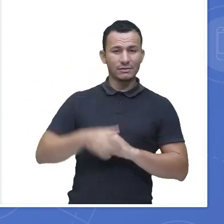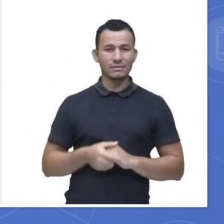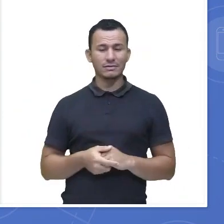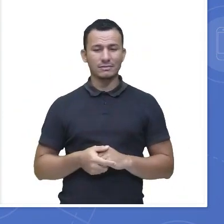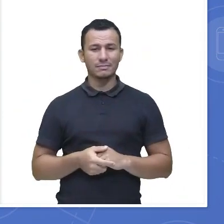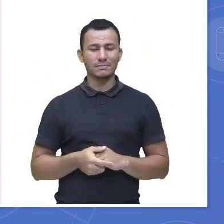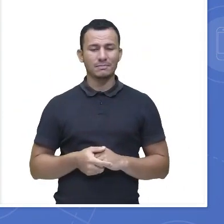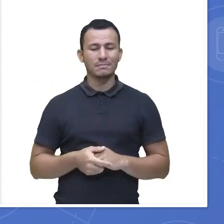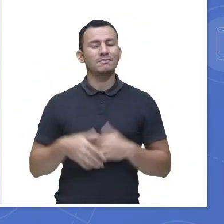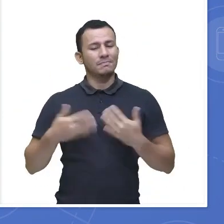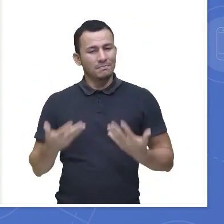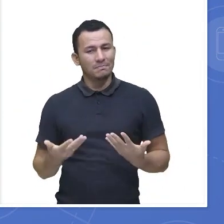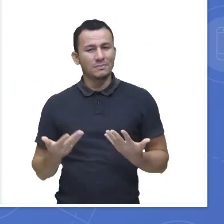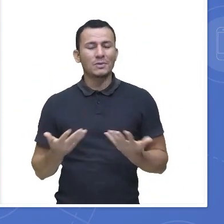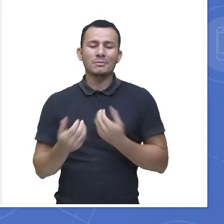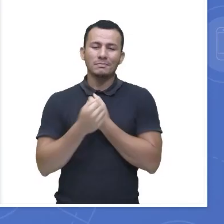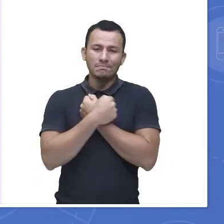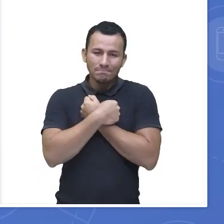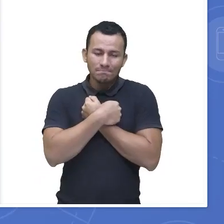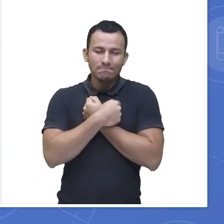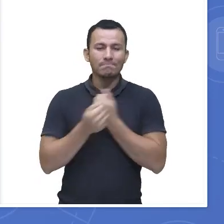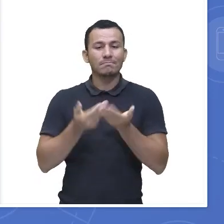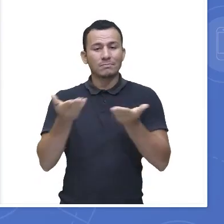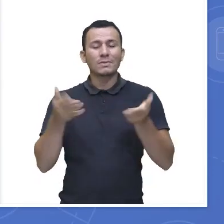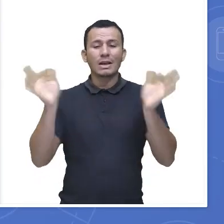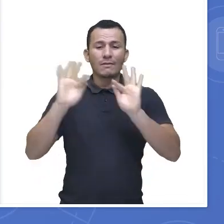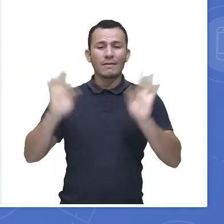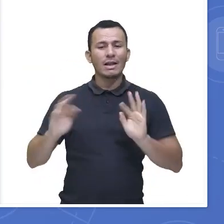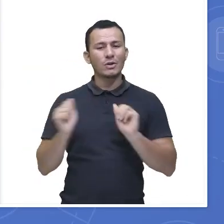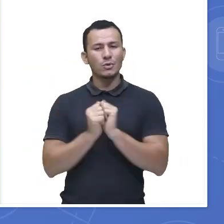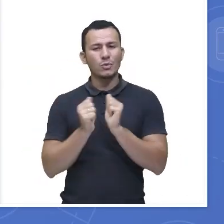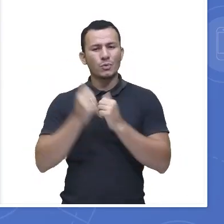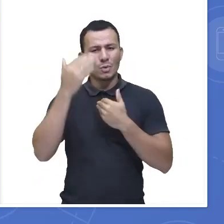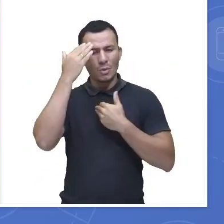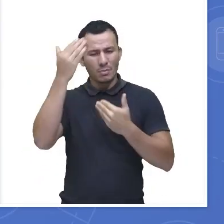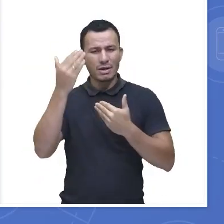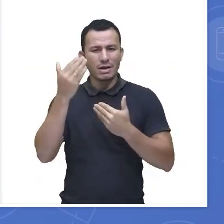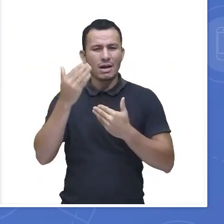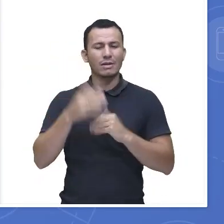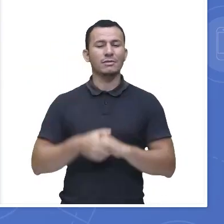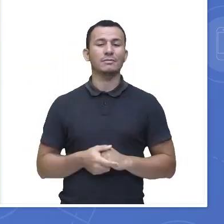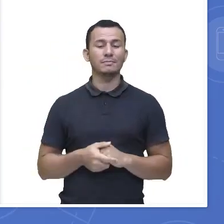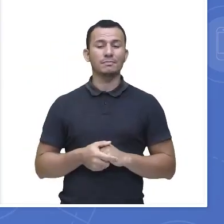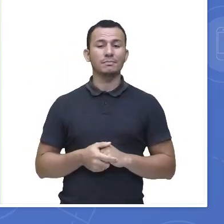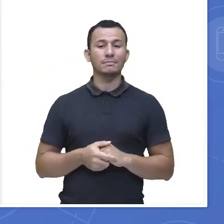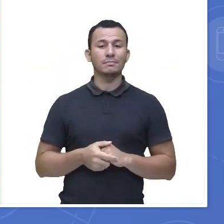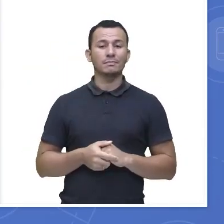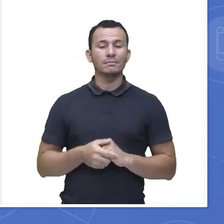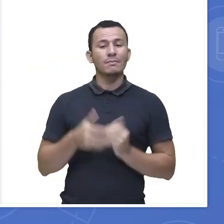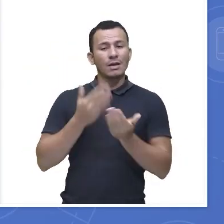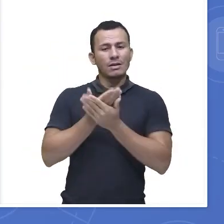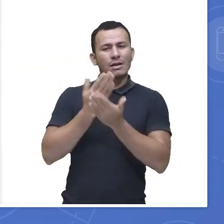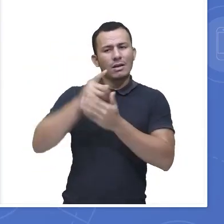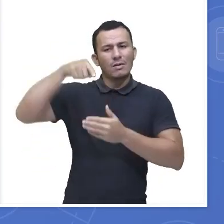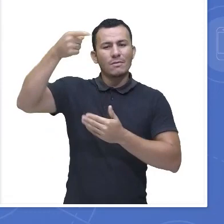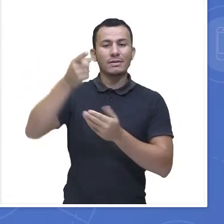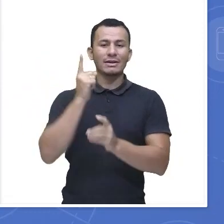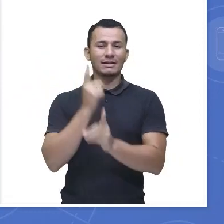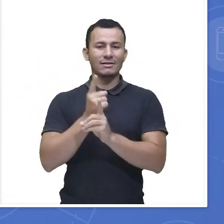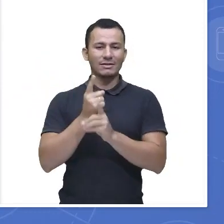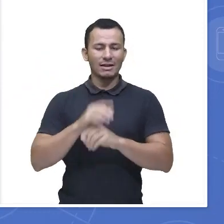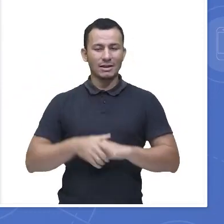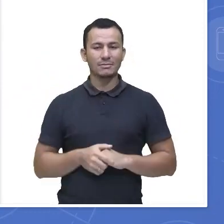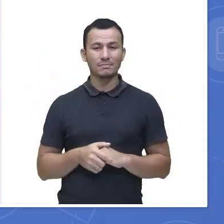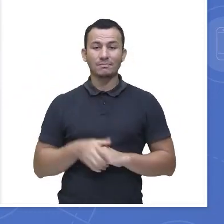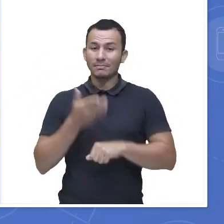É isso, meus amores. Fico muito feliz de ter estado aqui com vocês. Obrigada por esse privilégio. Nos vemos na próxima aula.